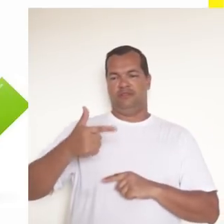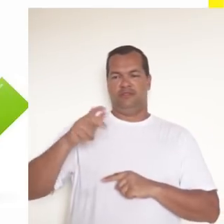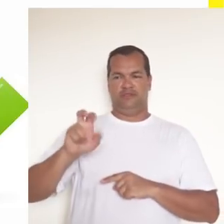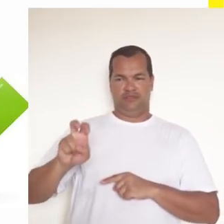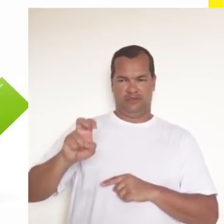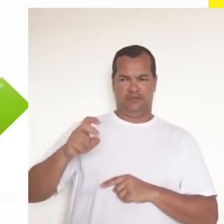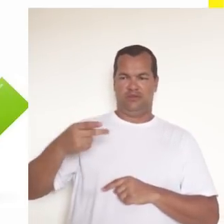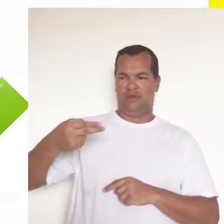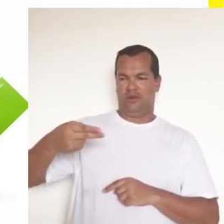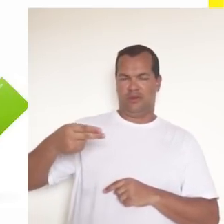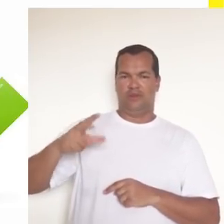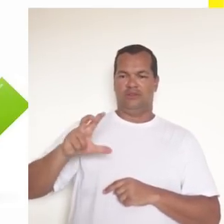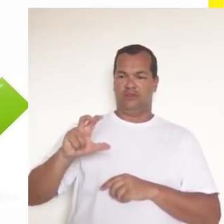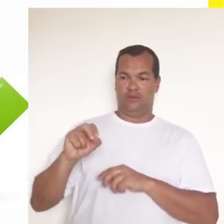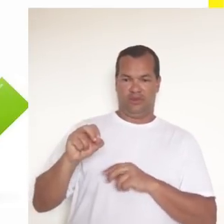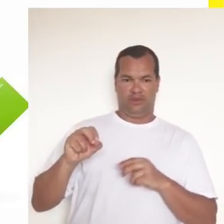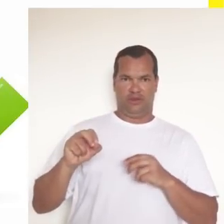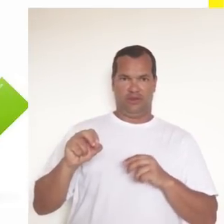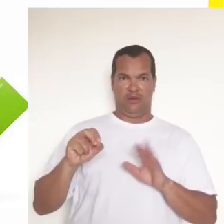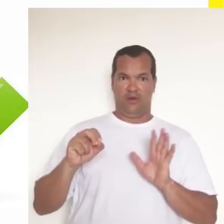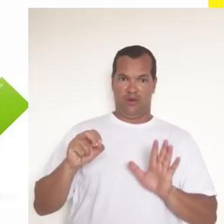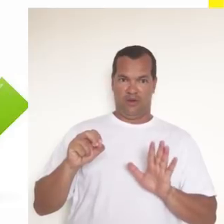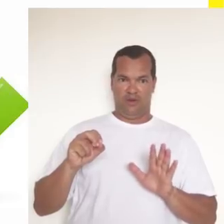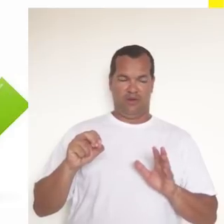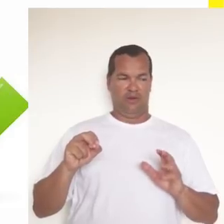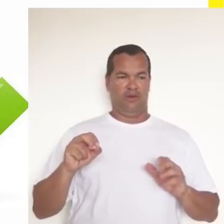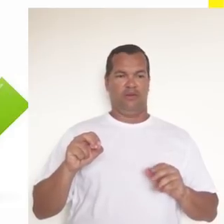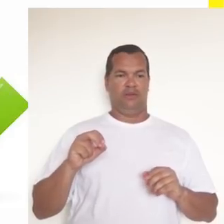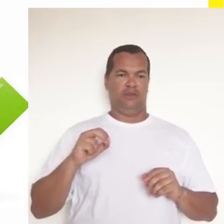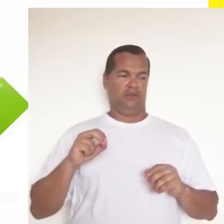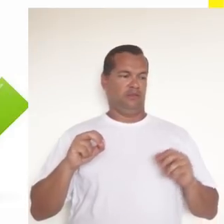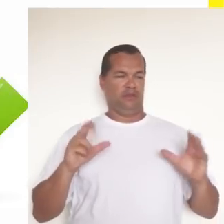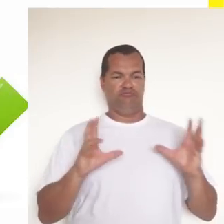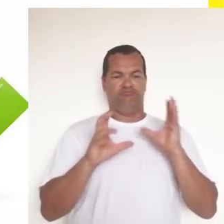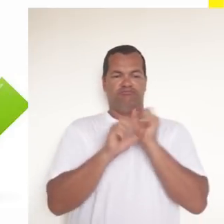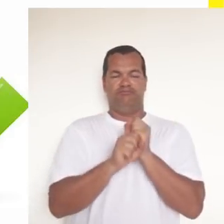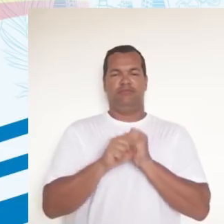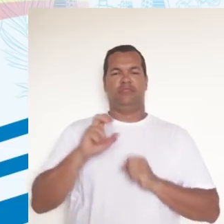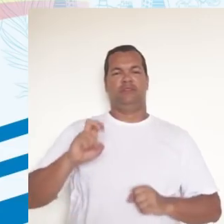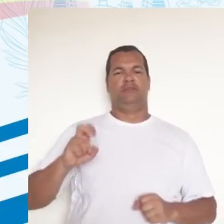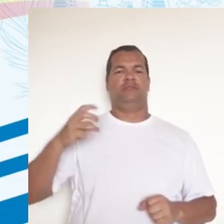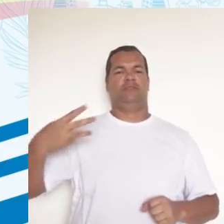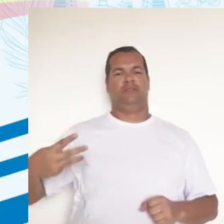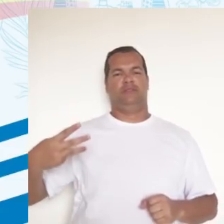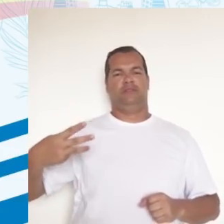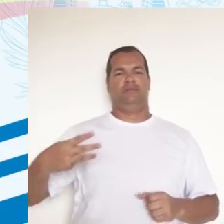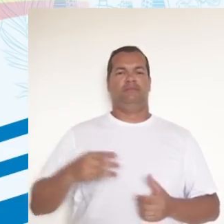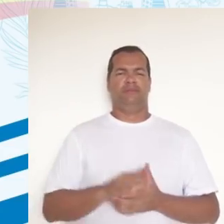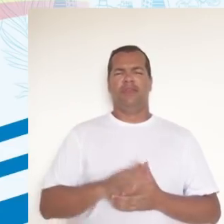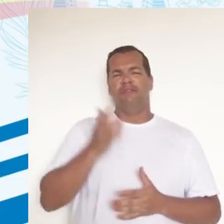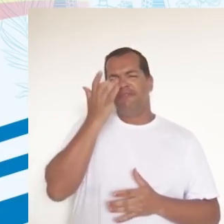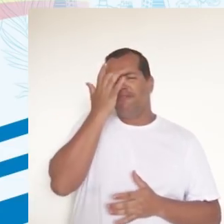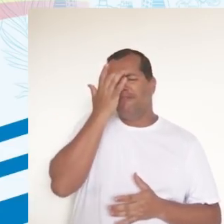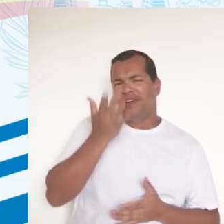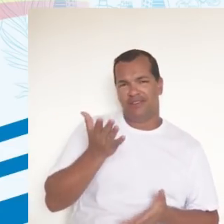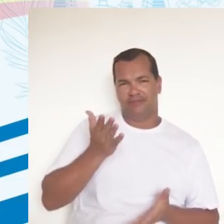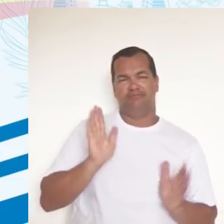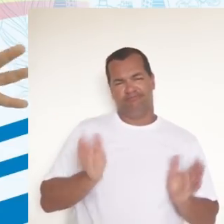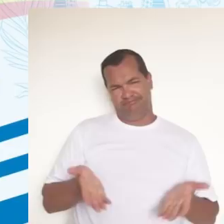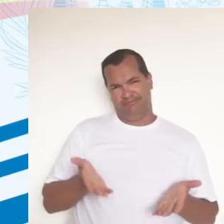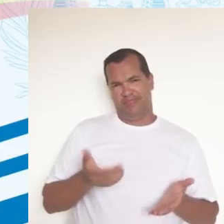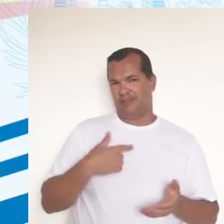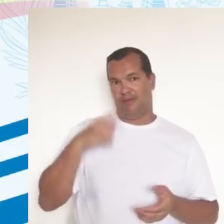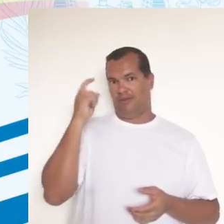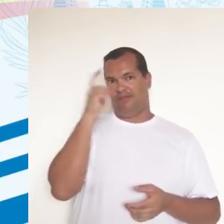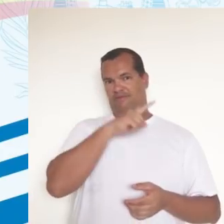é 50, temos como resultado, então, 53. Tá vendo que é fácil? Tá vendo que não é